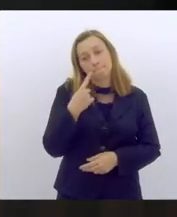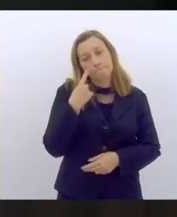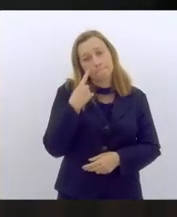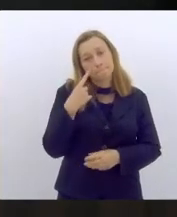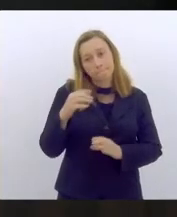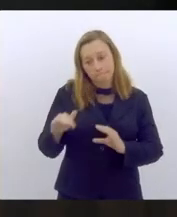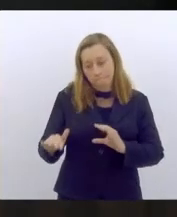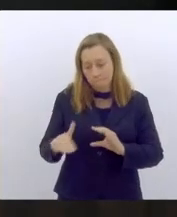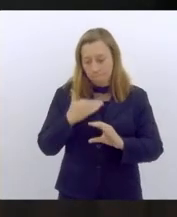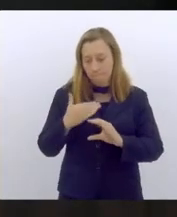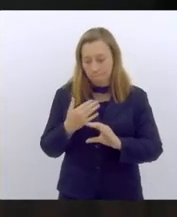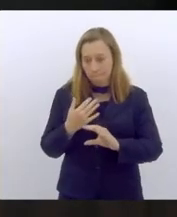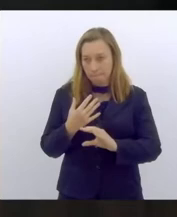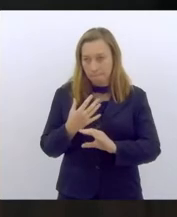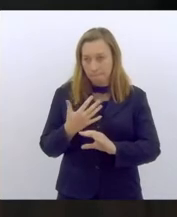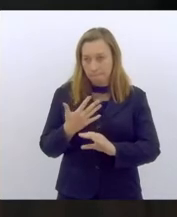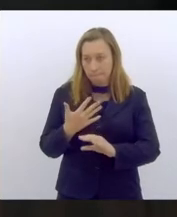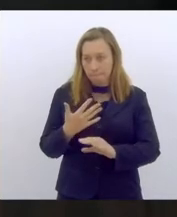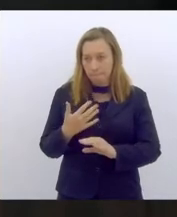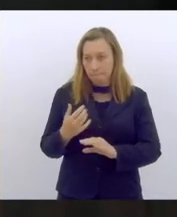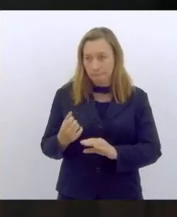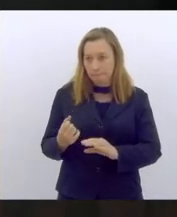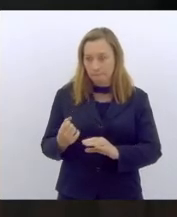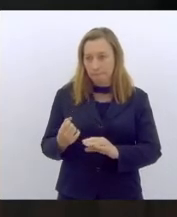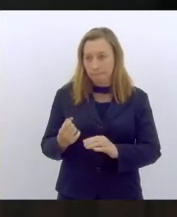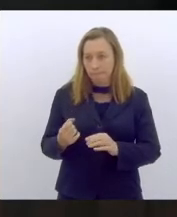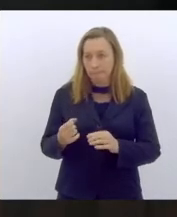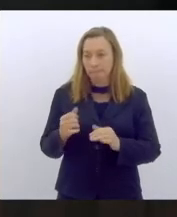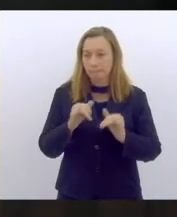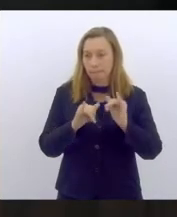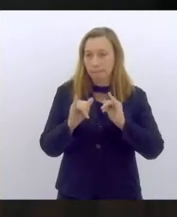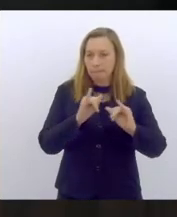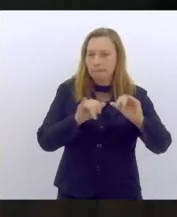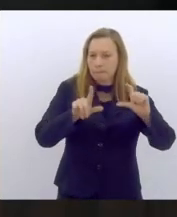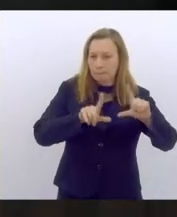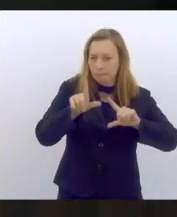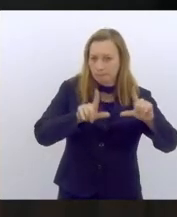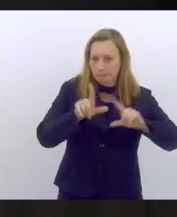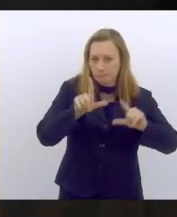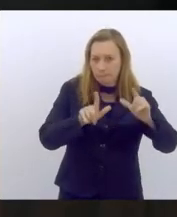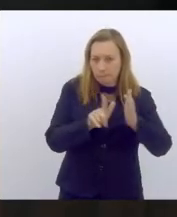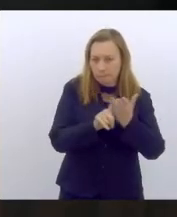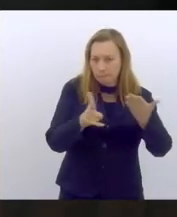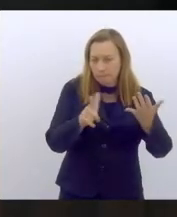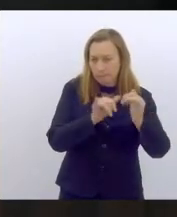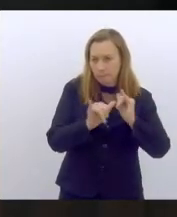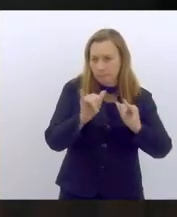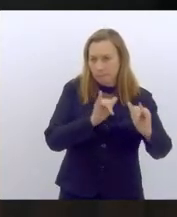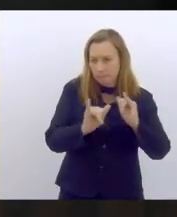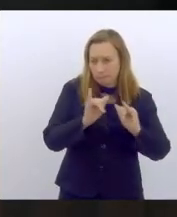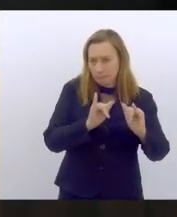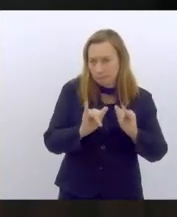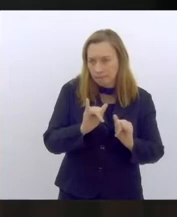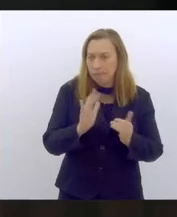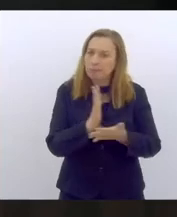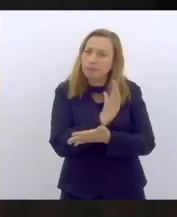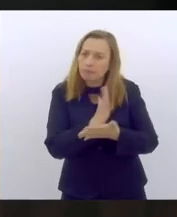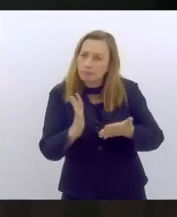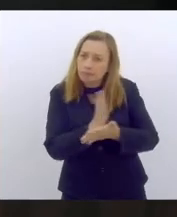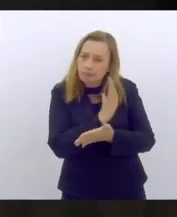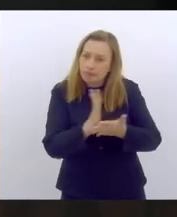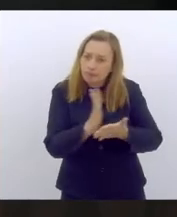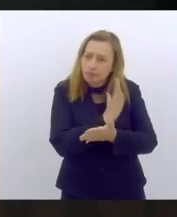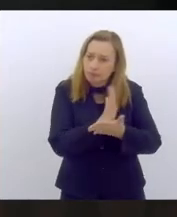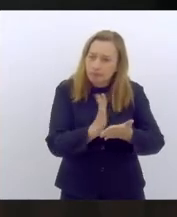eu recebi um chamado de alerta desses jornais que a gente recebe todos os dias né e alguns eu coloco